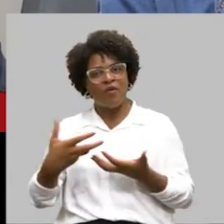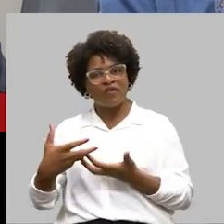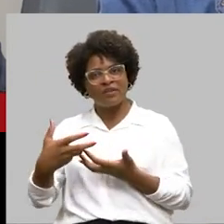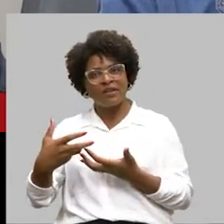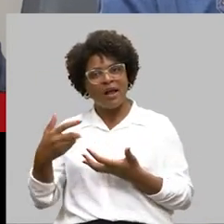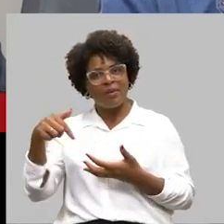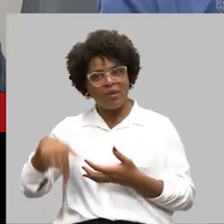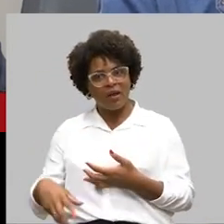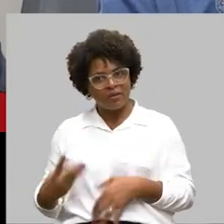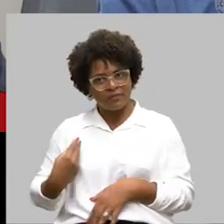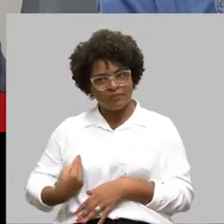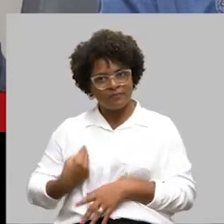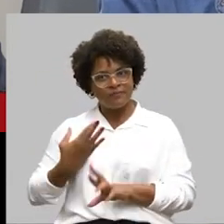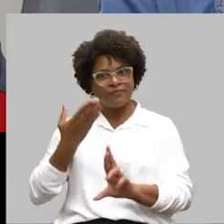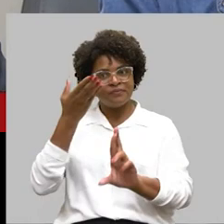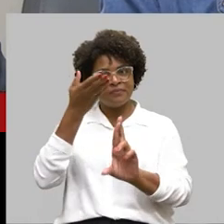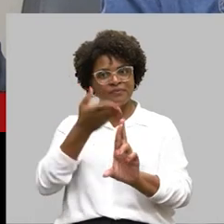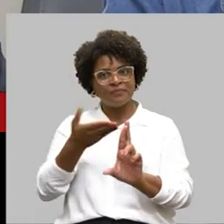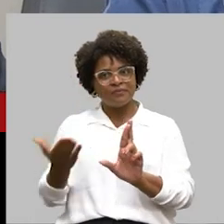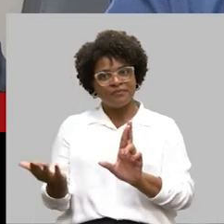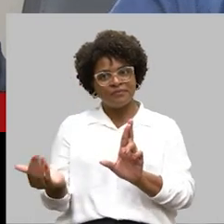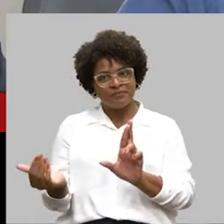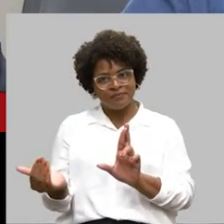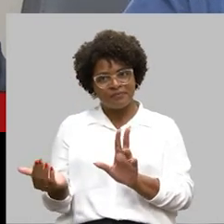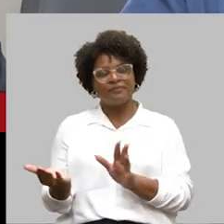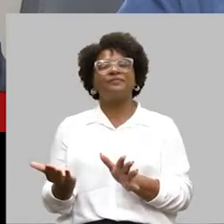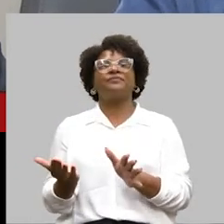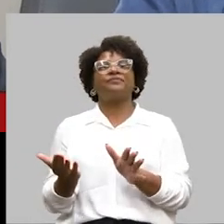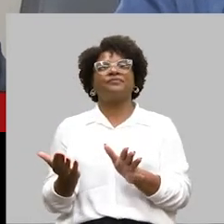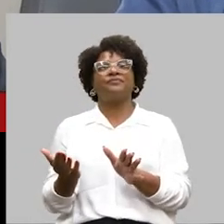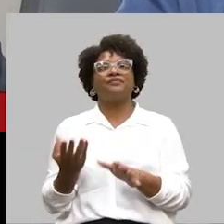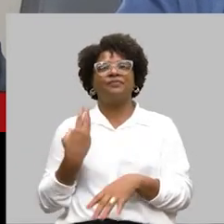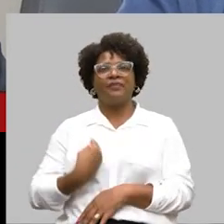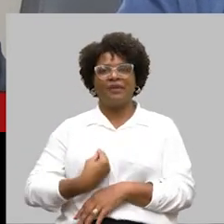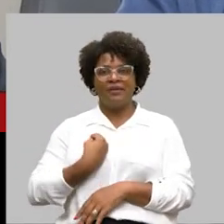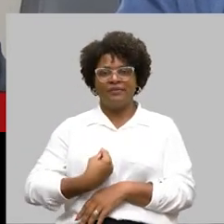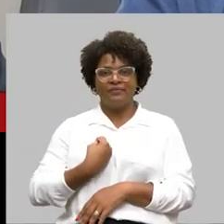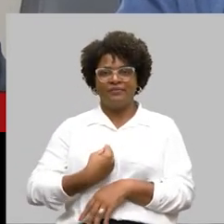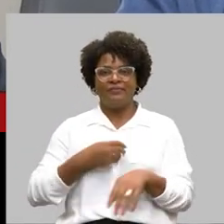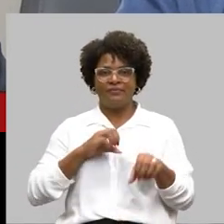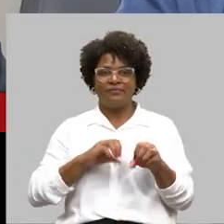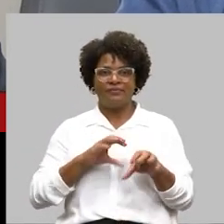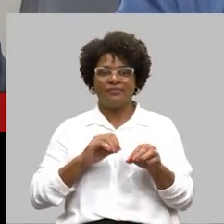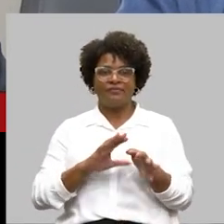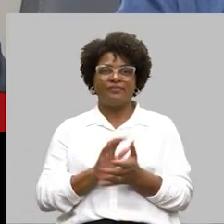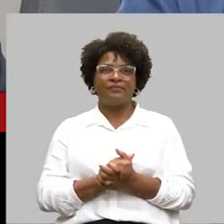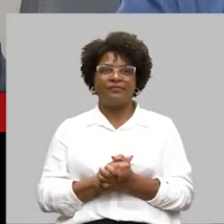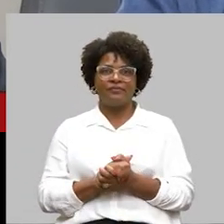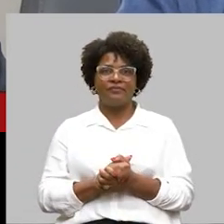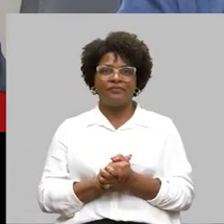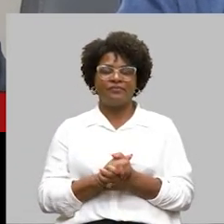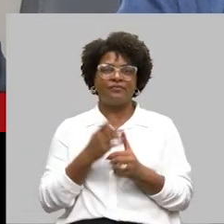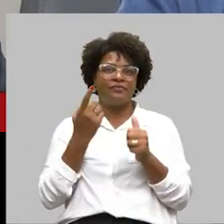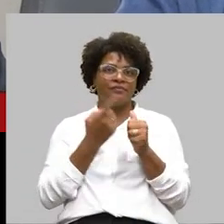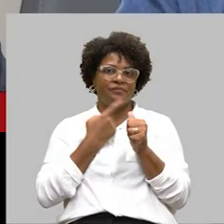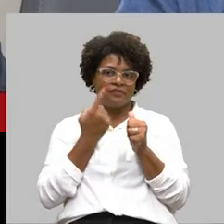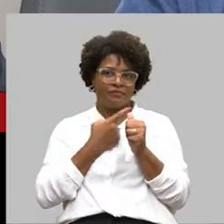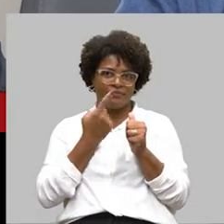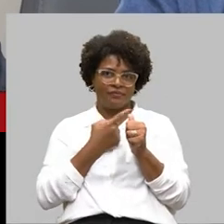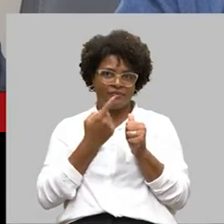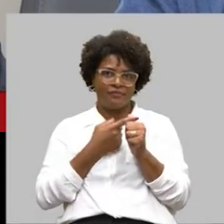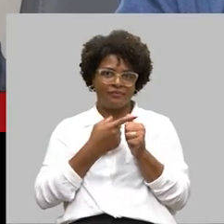nós somos jovens e participamos da Educação do Campo Bom eh primeiramente eu queria me